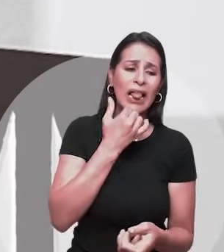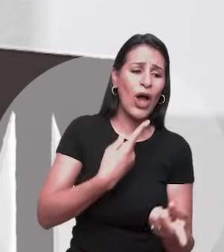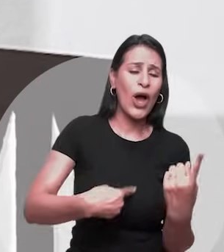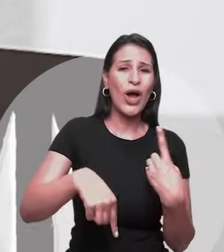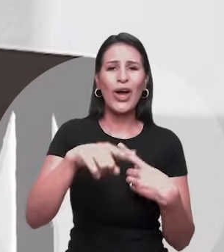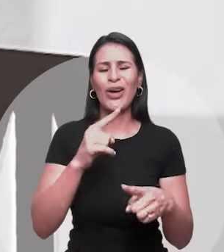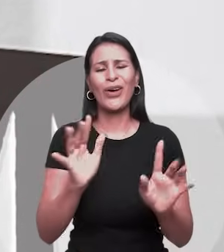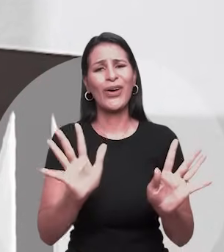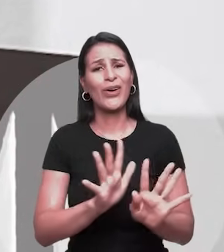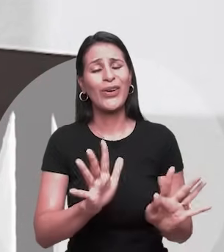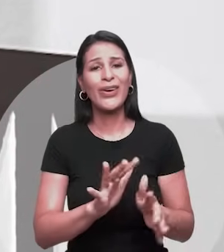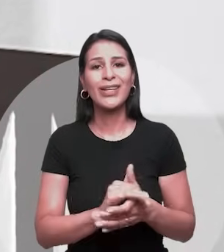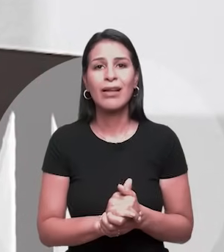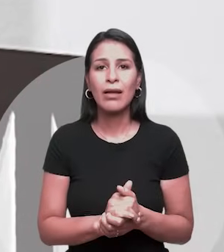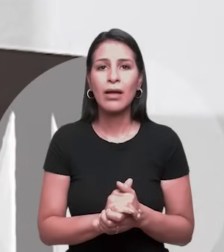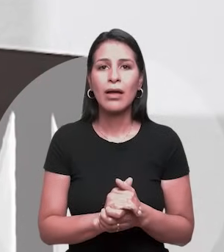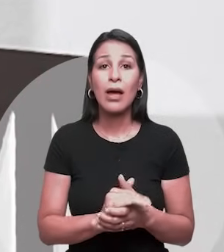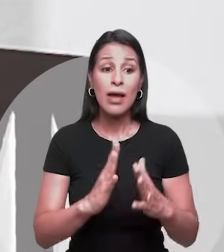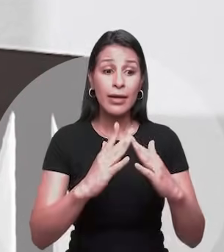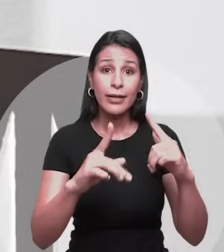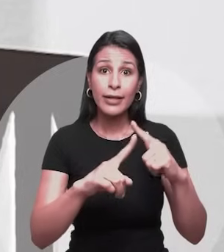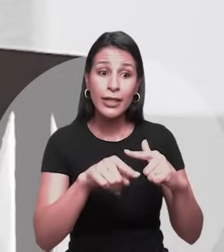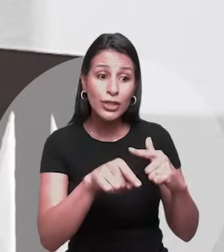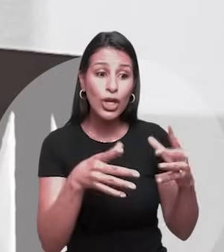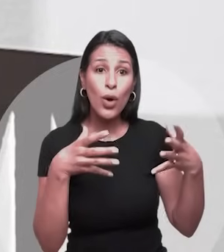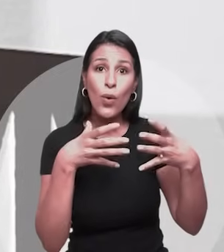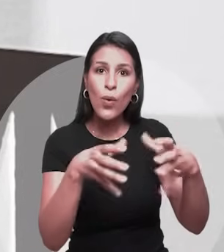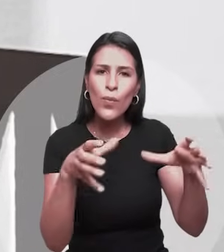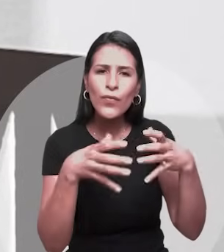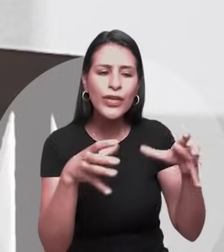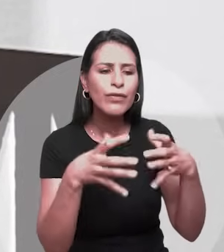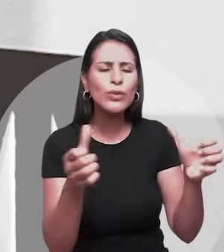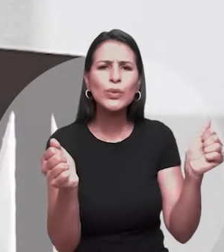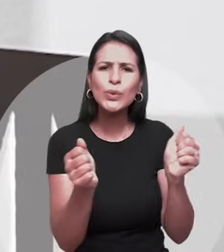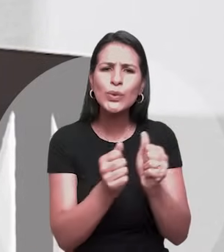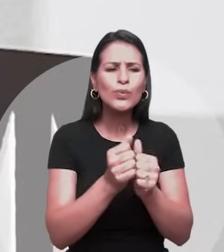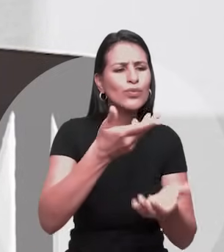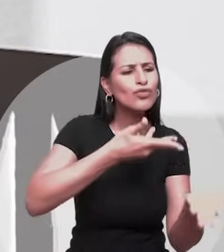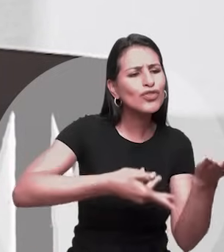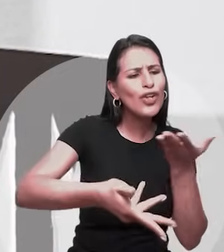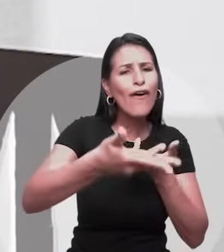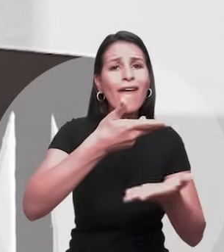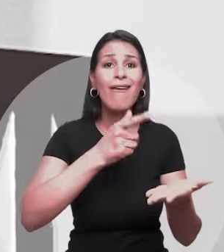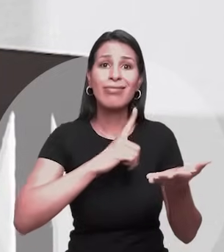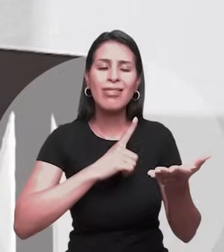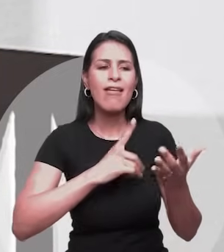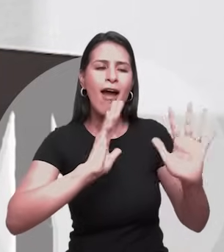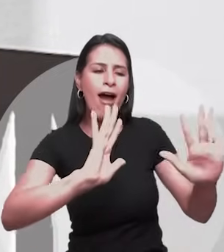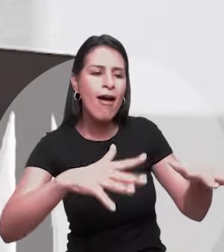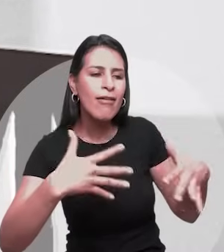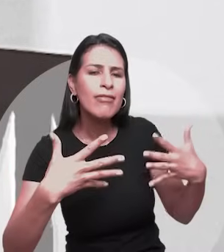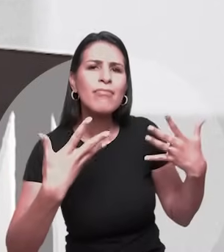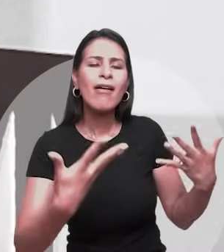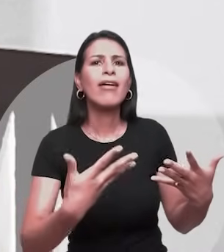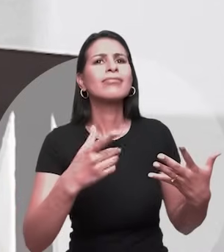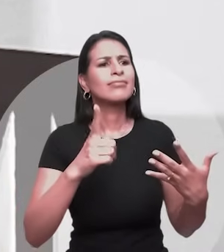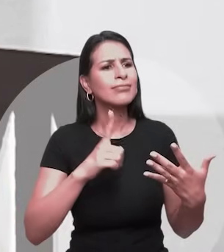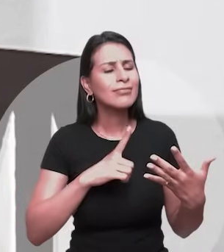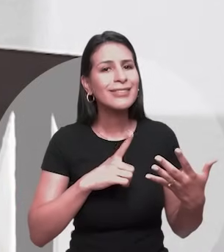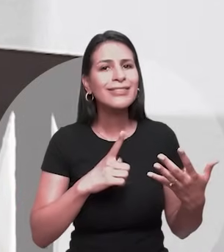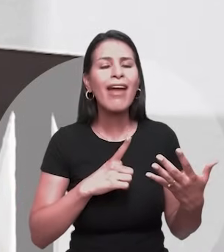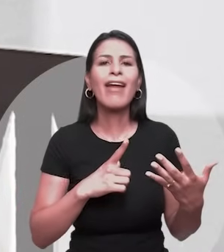convívio com os irmãos e as irmãs, nós somos animados a cada instante para testemunharmos a